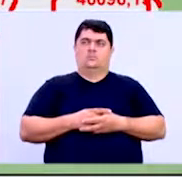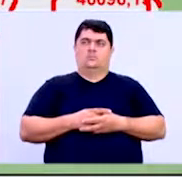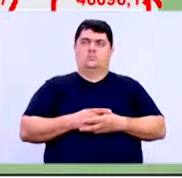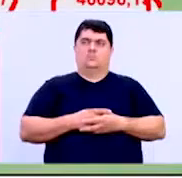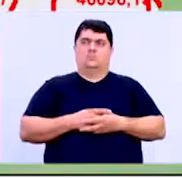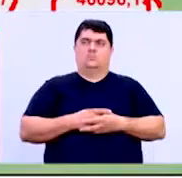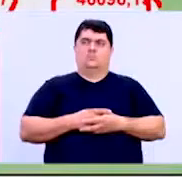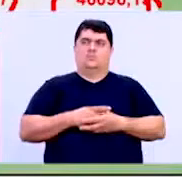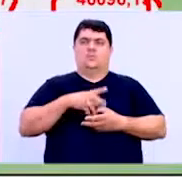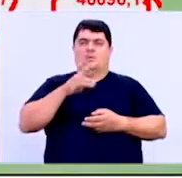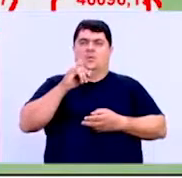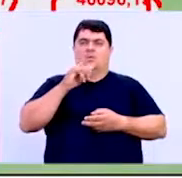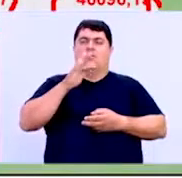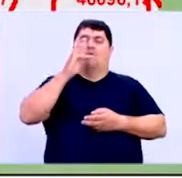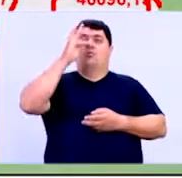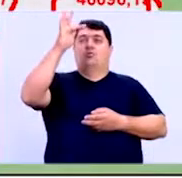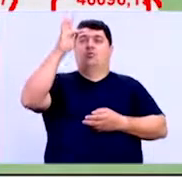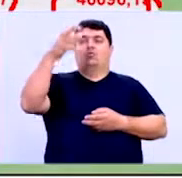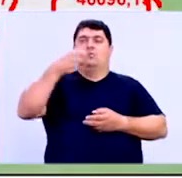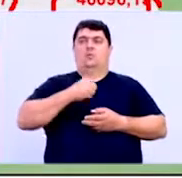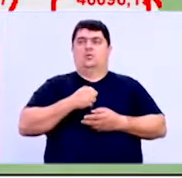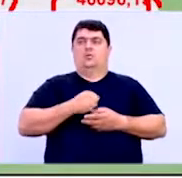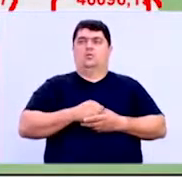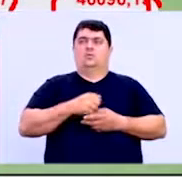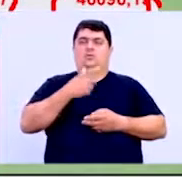que a gente ainda vai receber no futuro. Dá